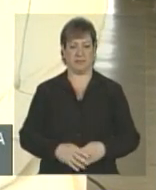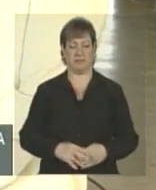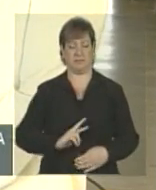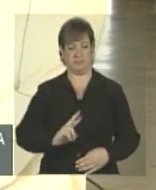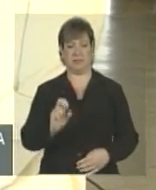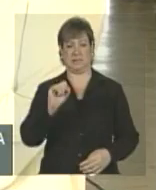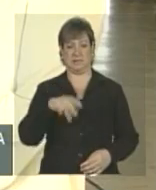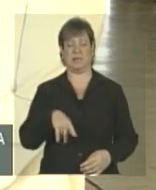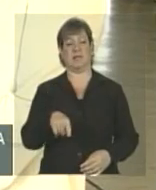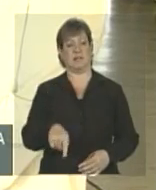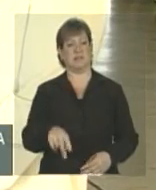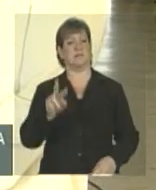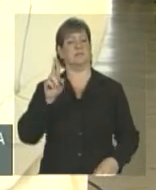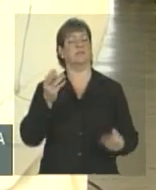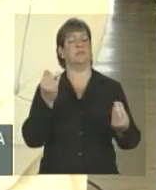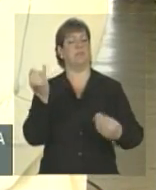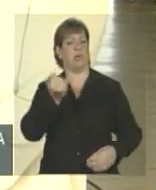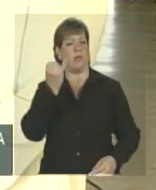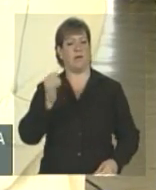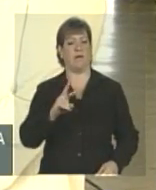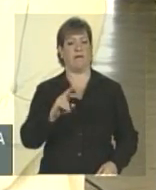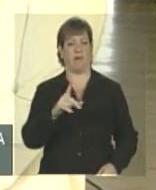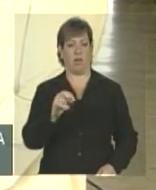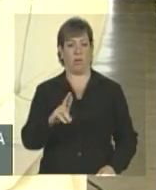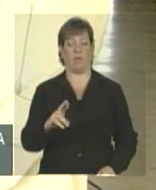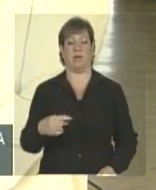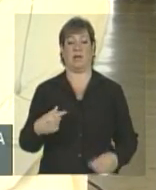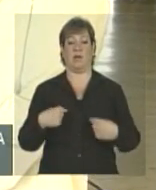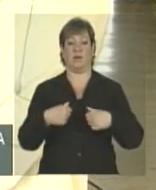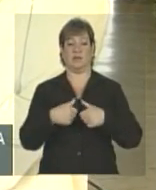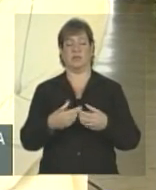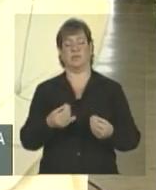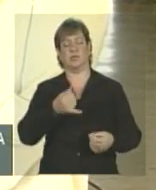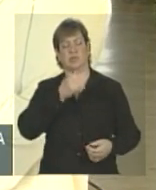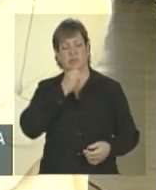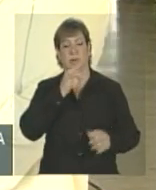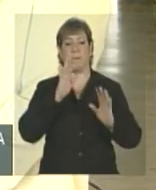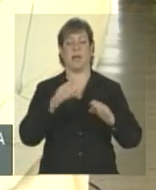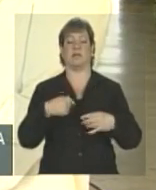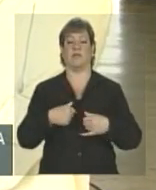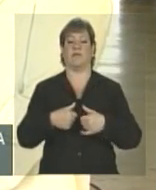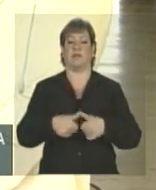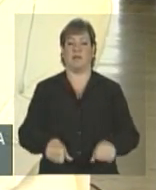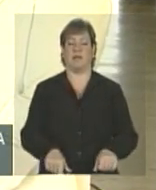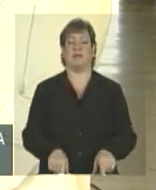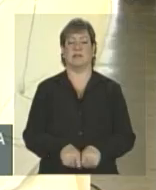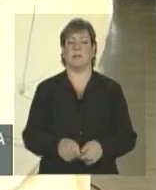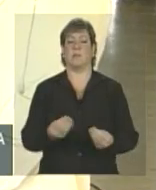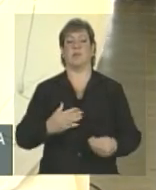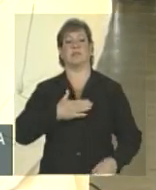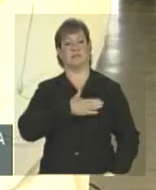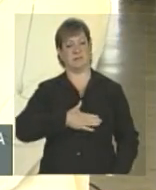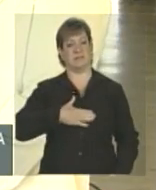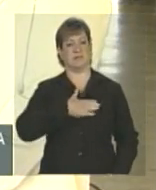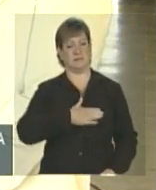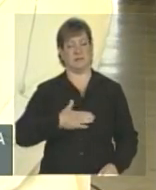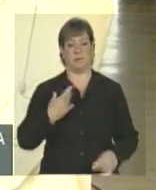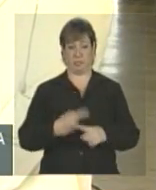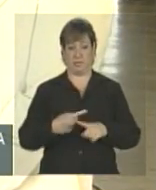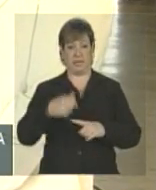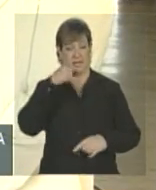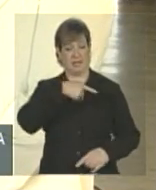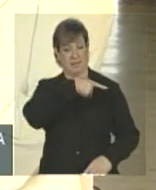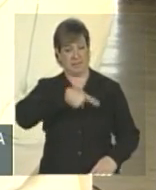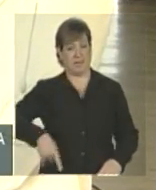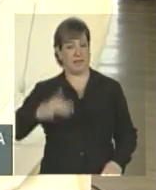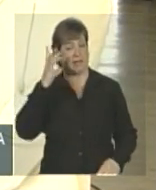Sinceramente, representa muito. Eu fiquei, apesar de estar muito triste, eu fiquei bastante satisfeita. A presidente foi